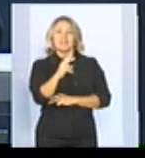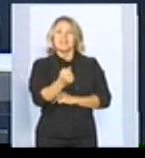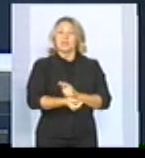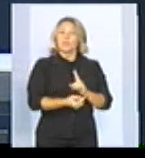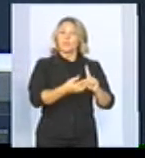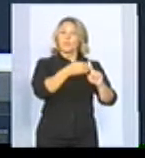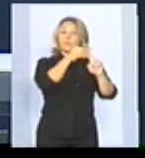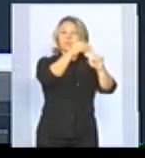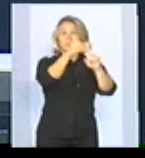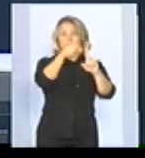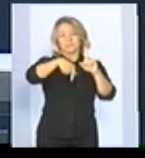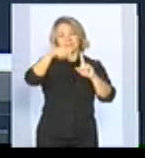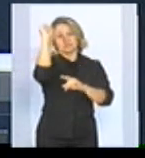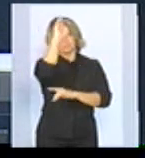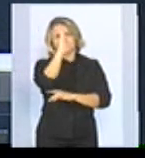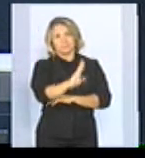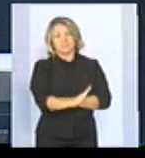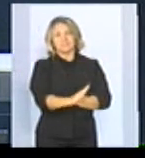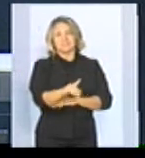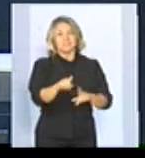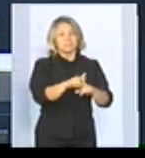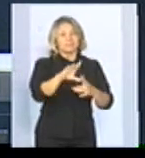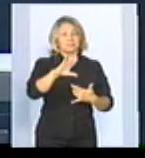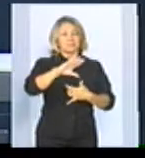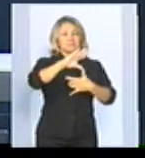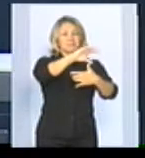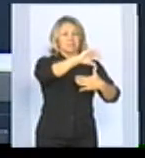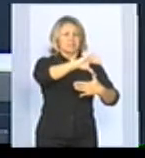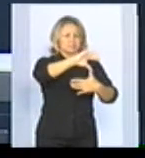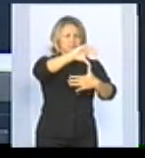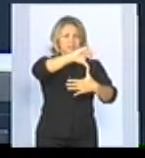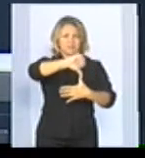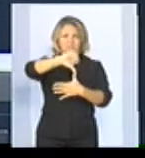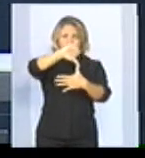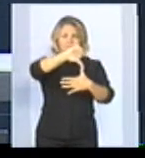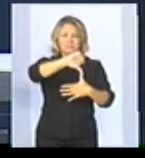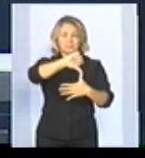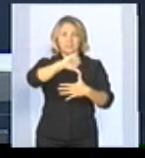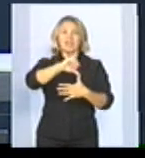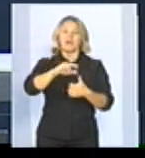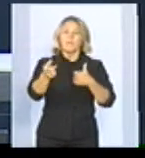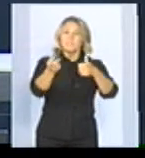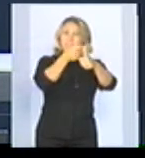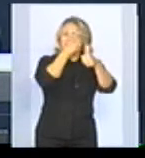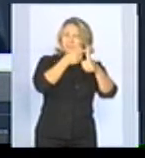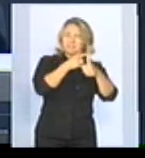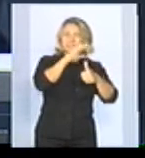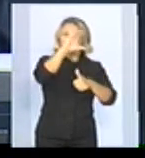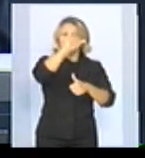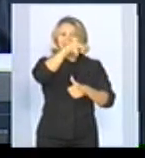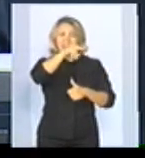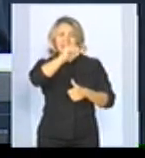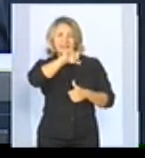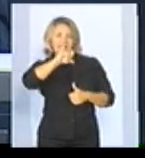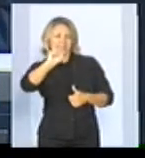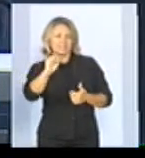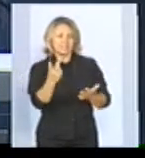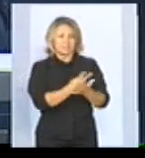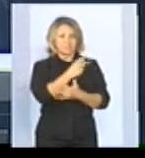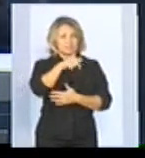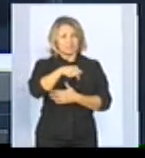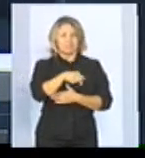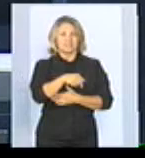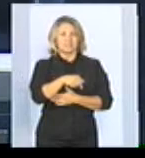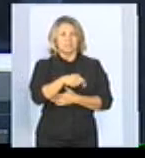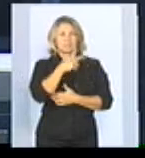na América Latina os primeiros canais de audiência na TV pratura foge a